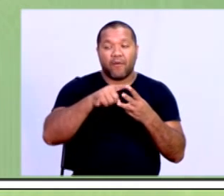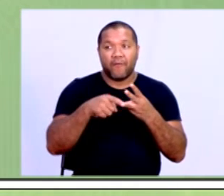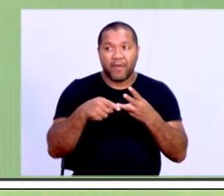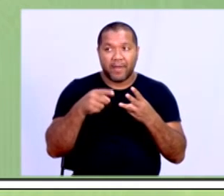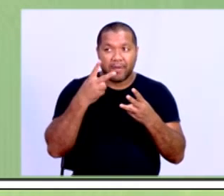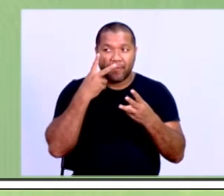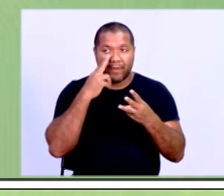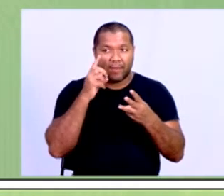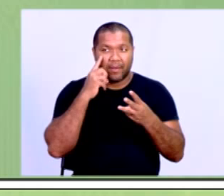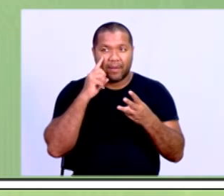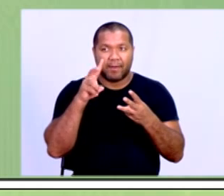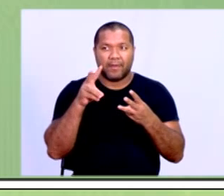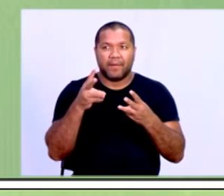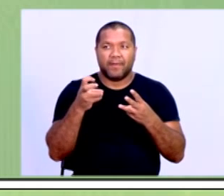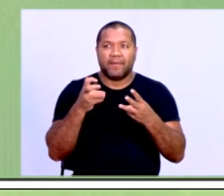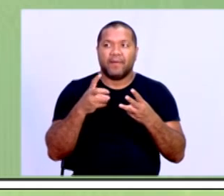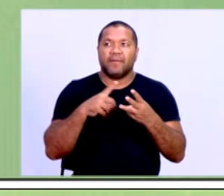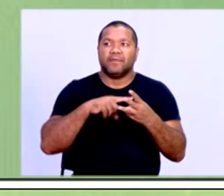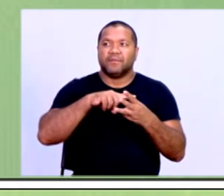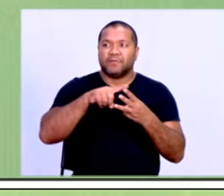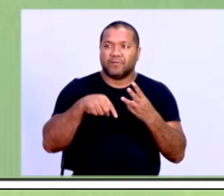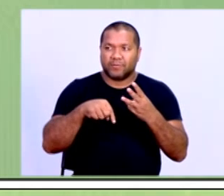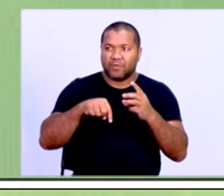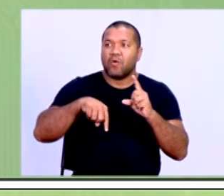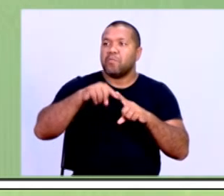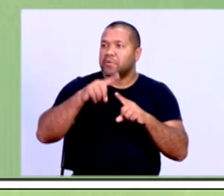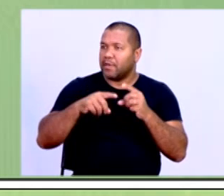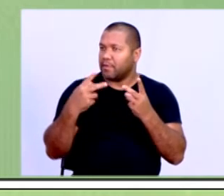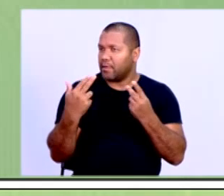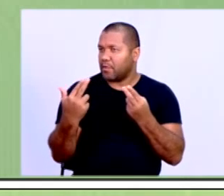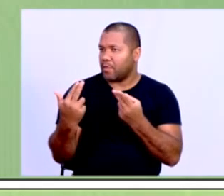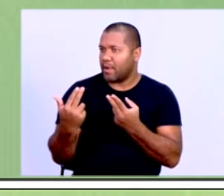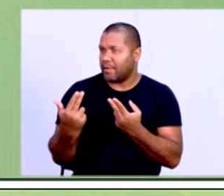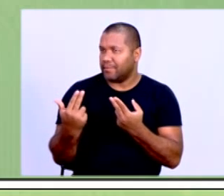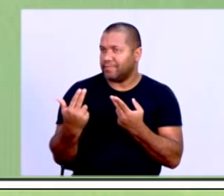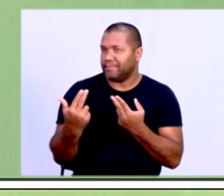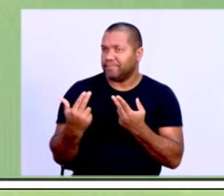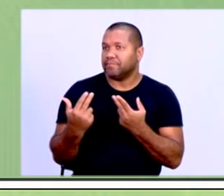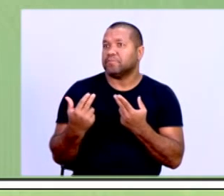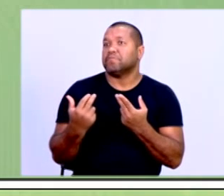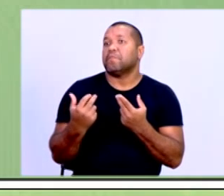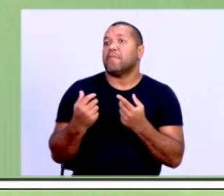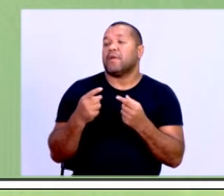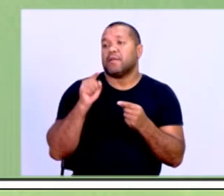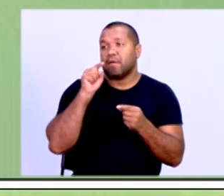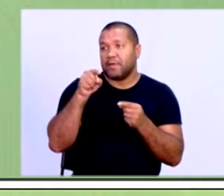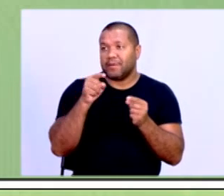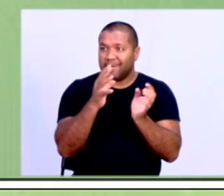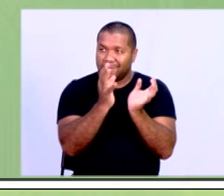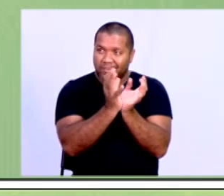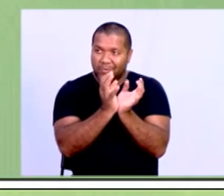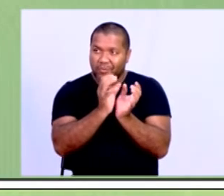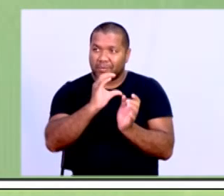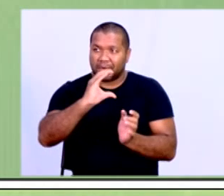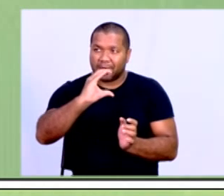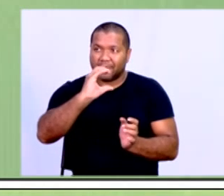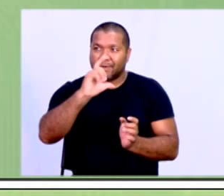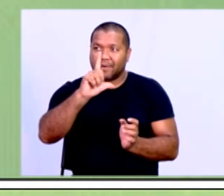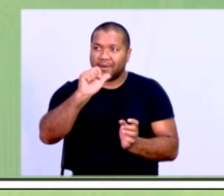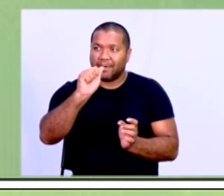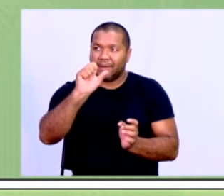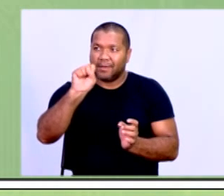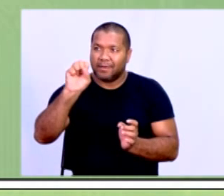têm são os mesmos objetos, eu posso ter uma classe. Dentro